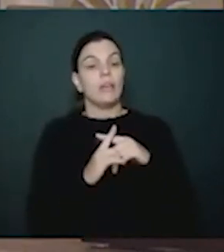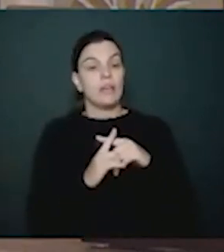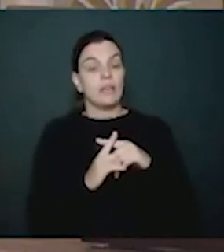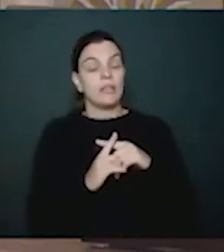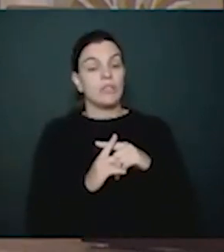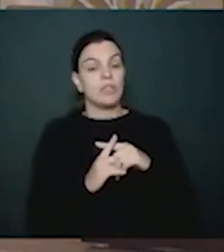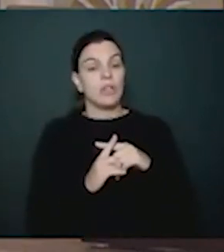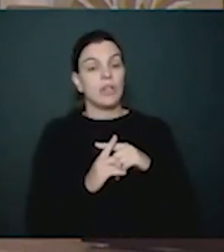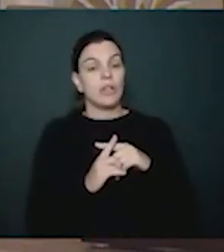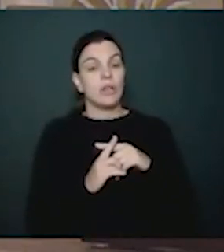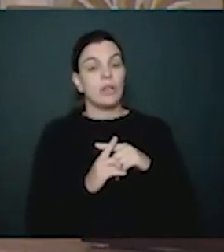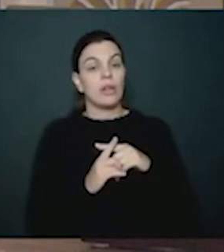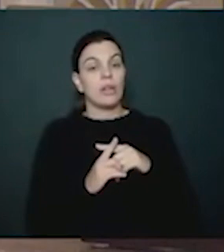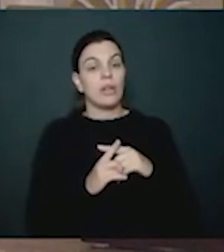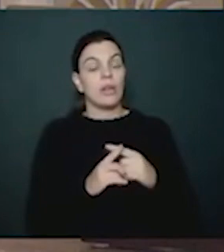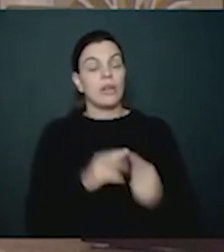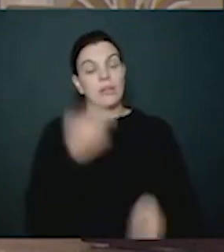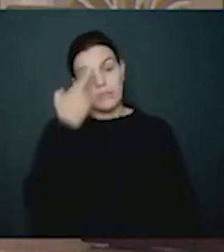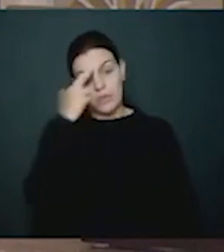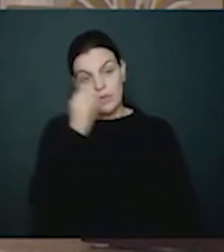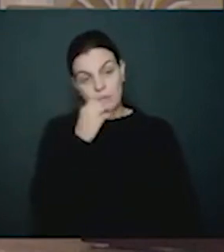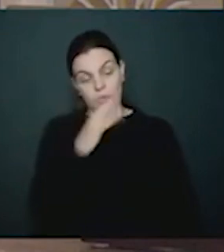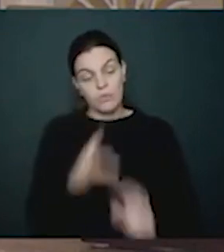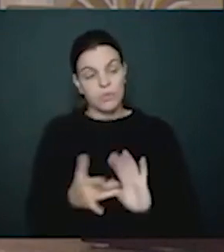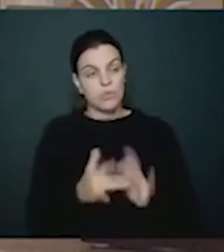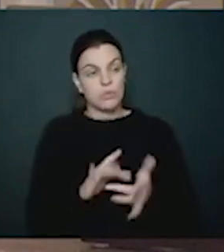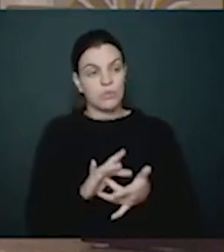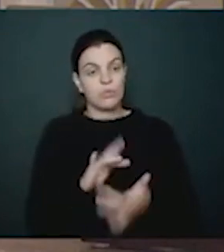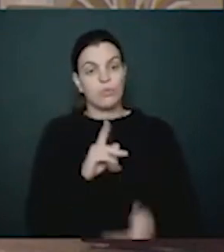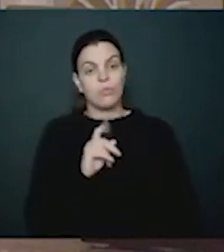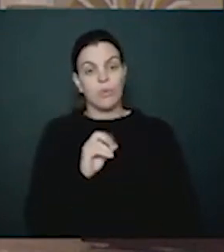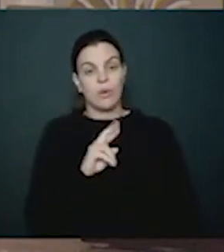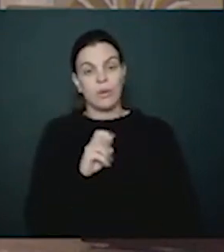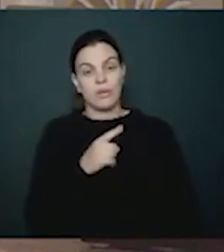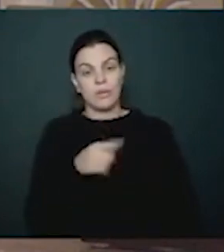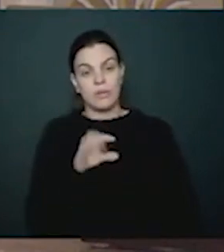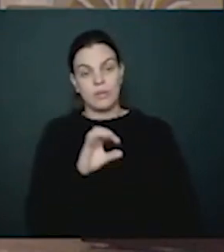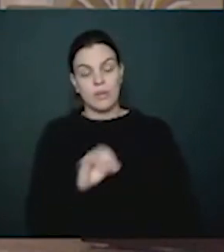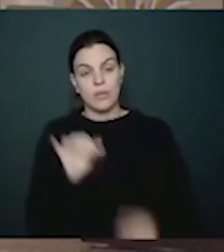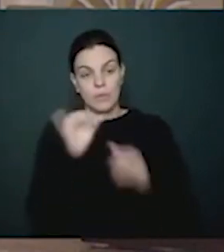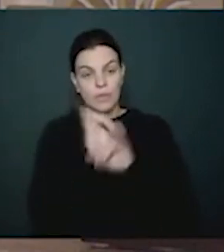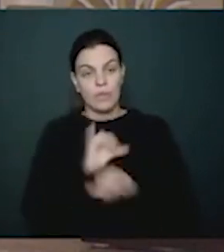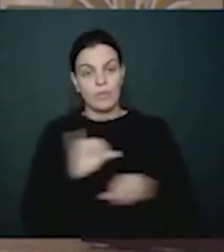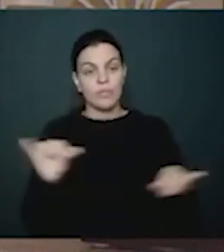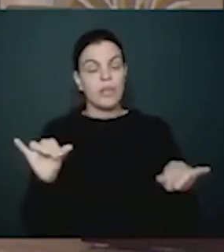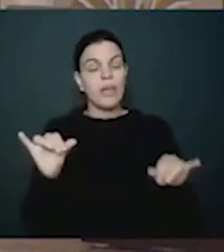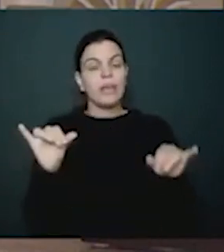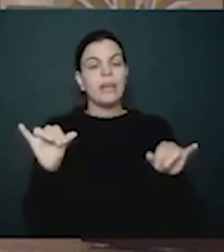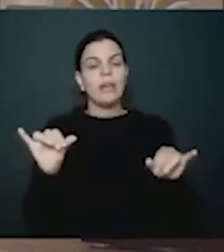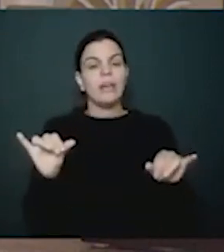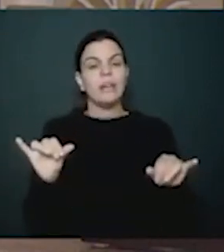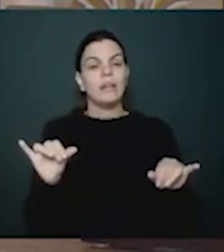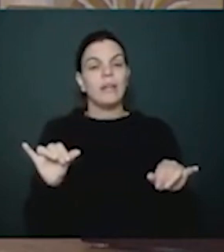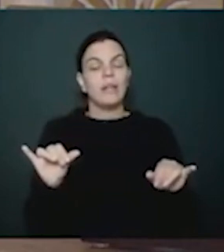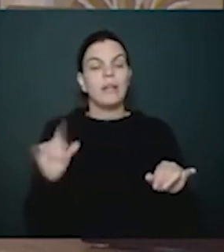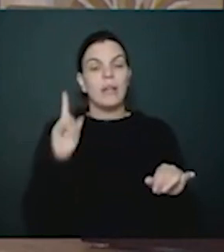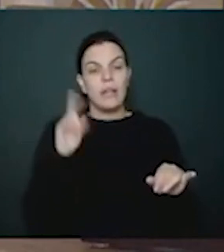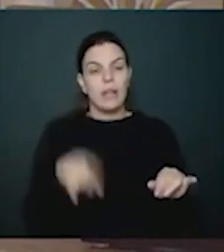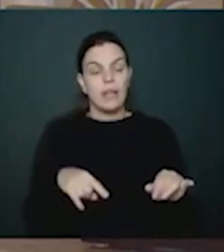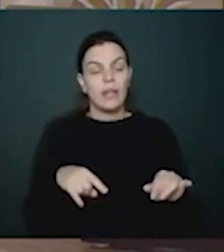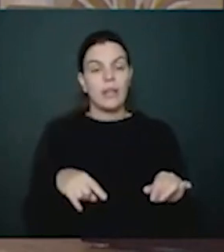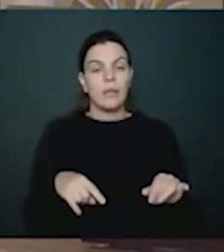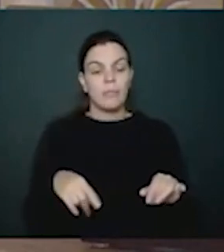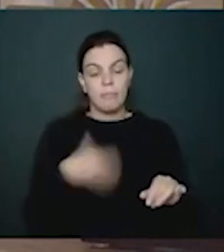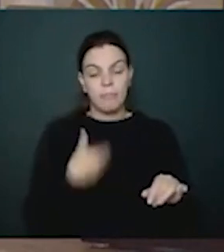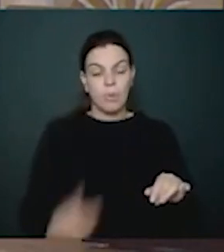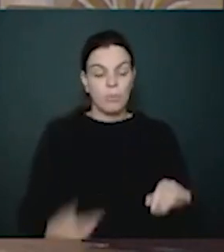paróquia Senhor Bom Jesus do Portão foi declarada como patrimônio histórico e cultural do município